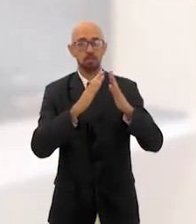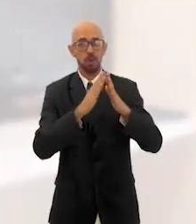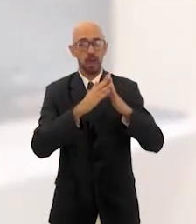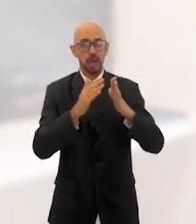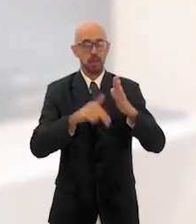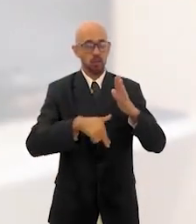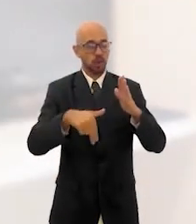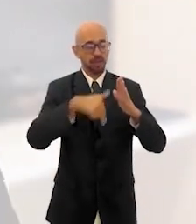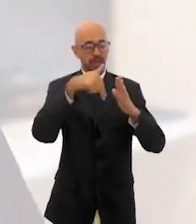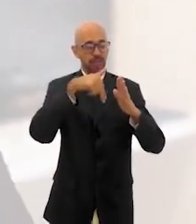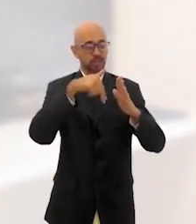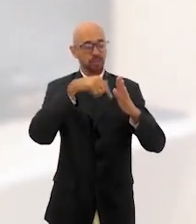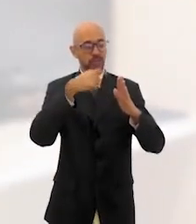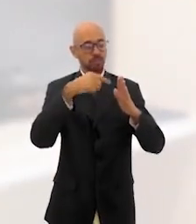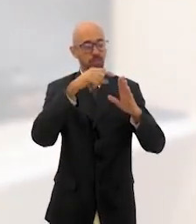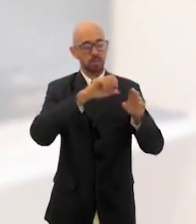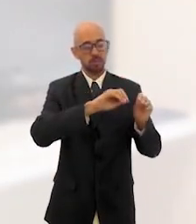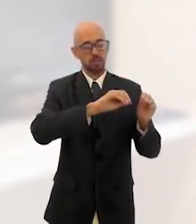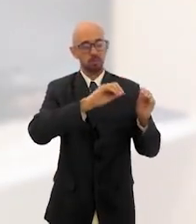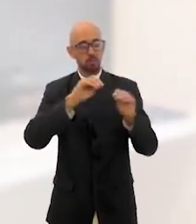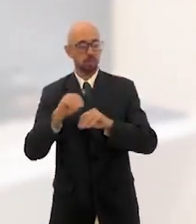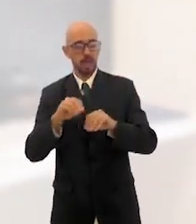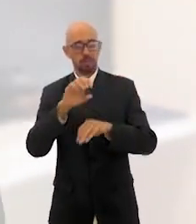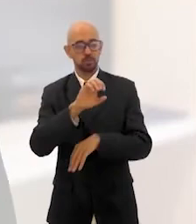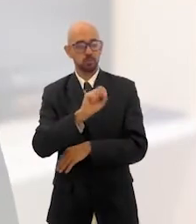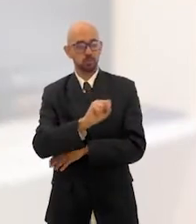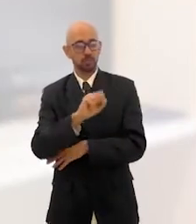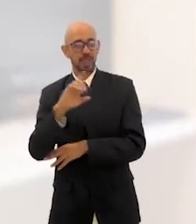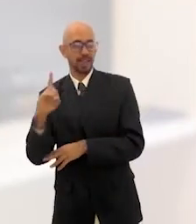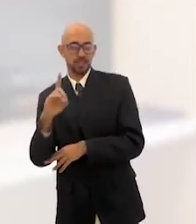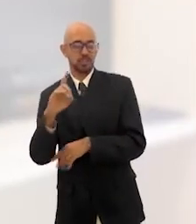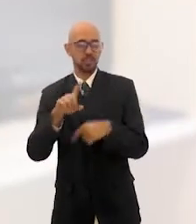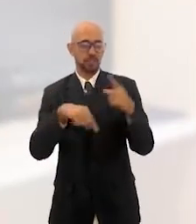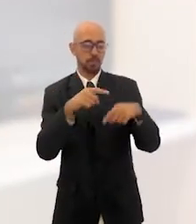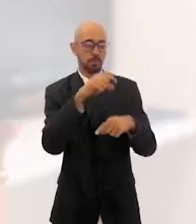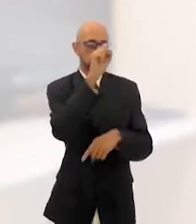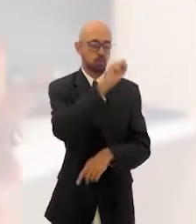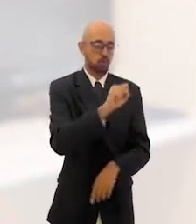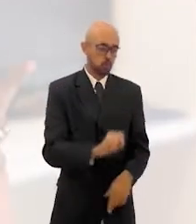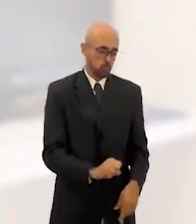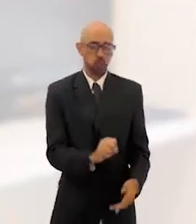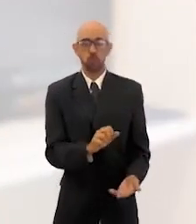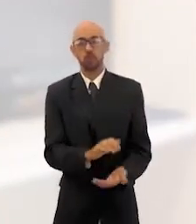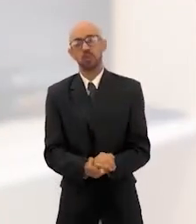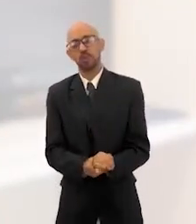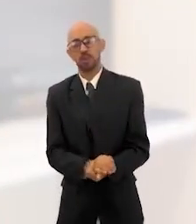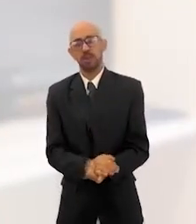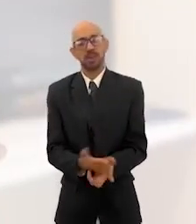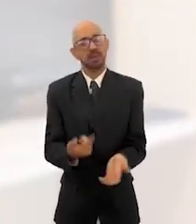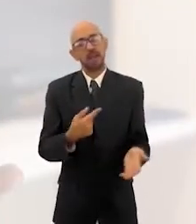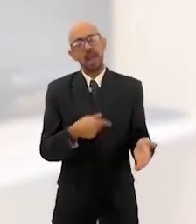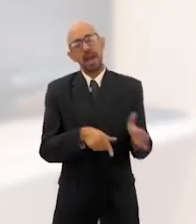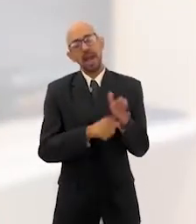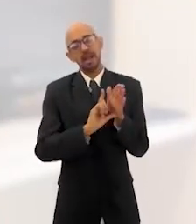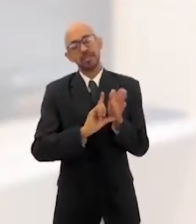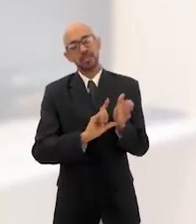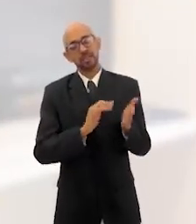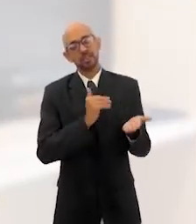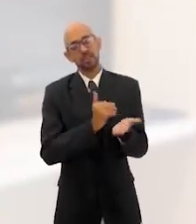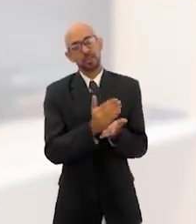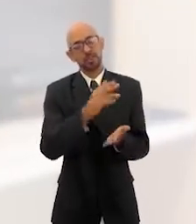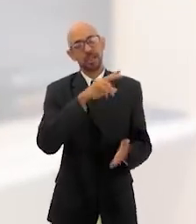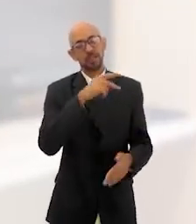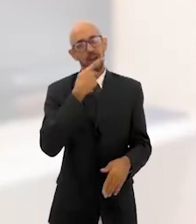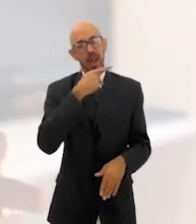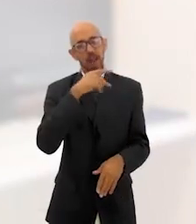Nordeste, vir para o Sudeste, ir para o Sul. Enfim, o que que isso te trouxe? Antes da gente partir para Portugal e para o amor,